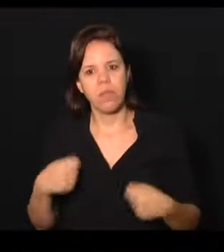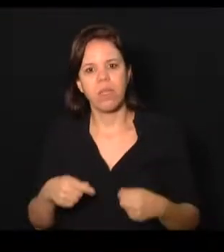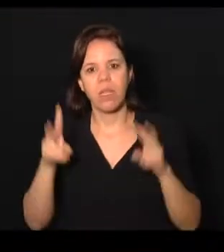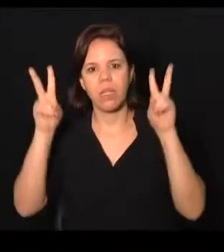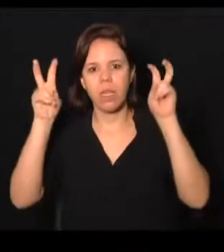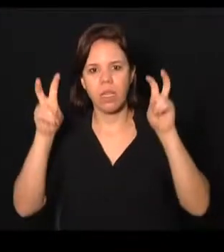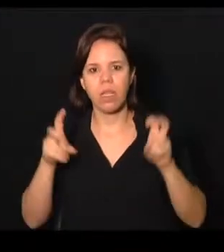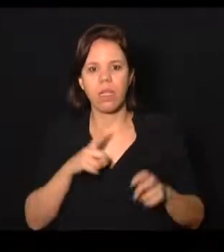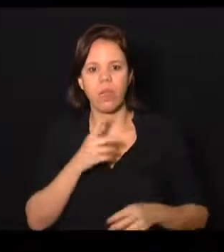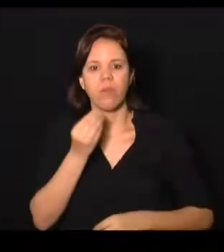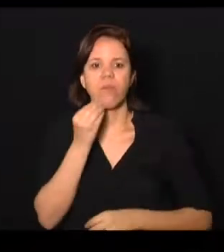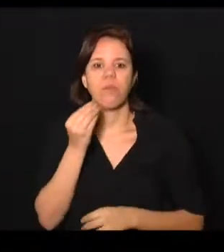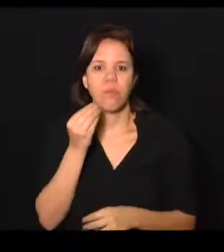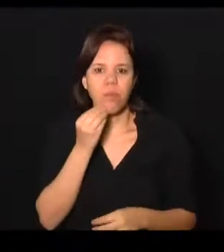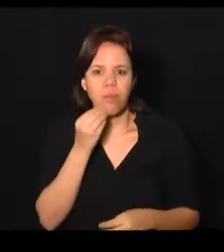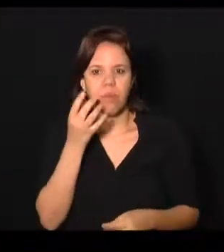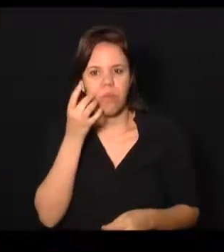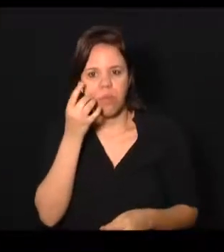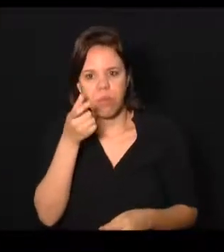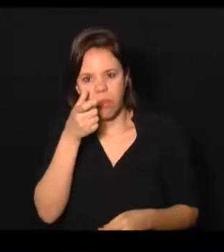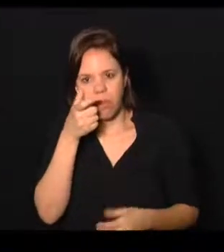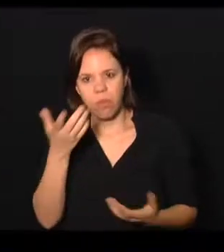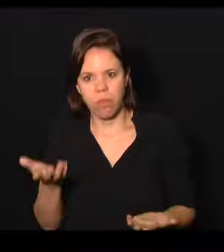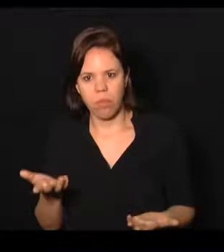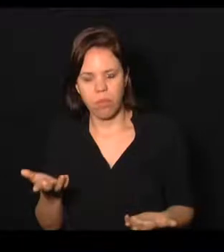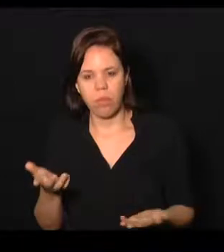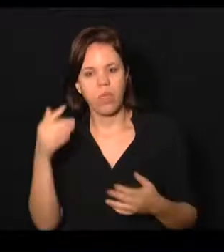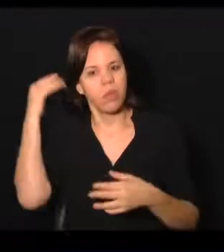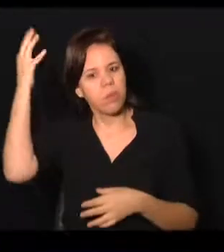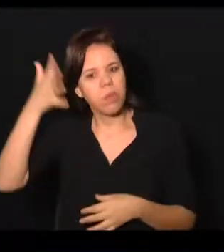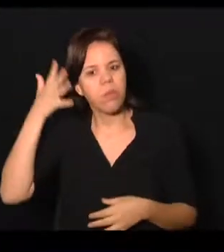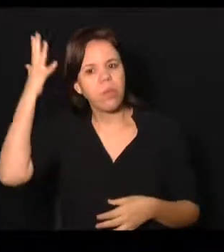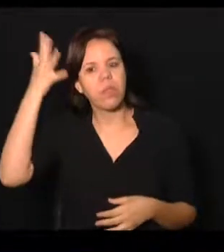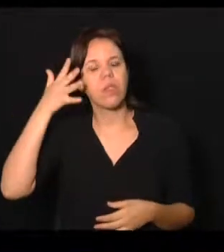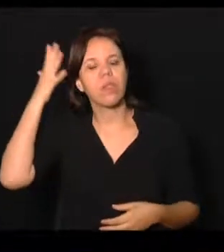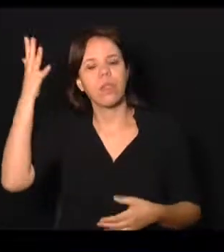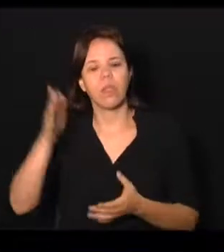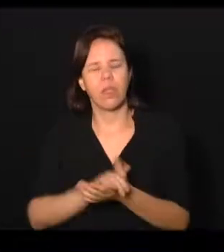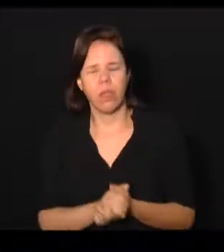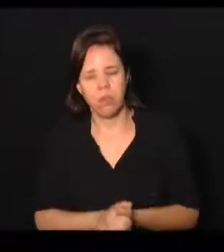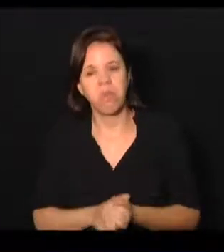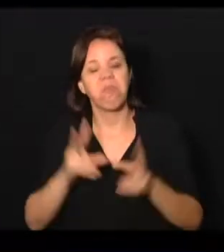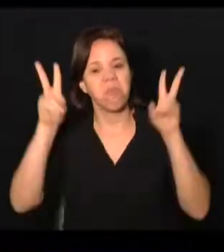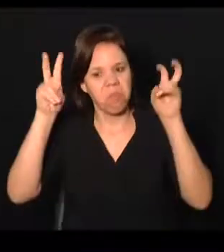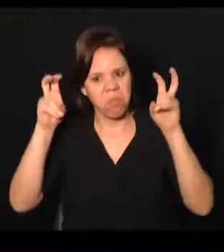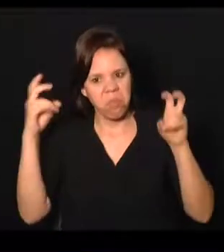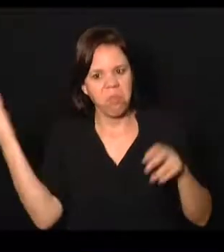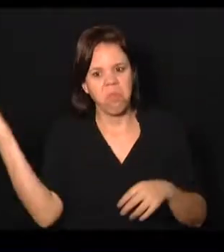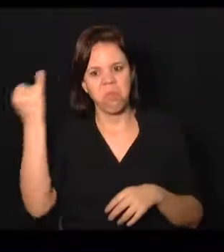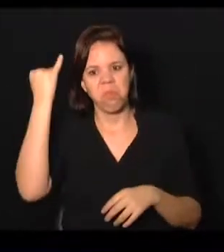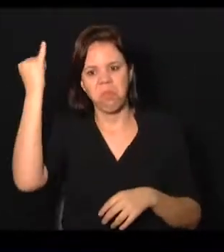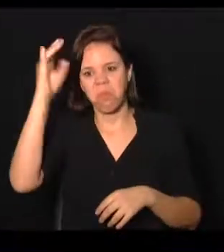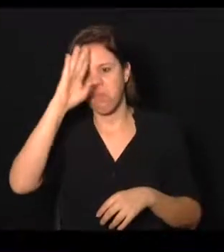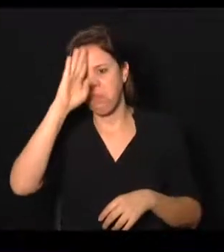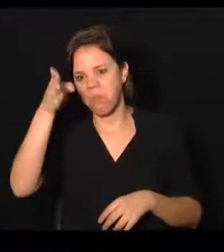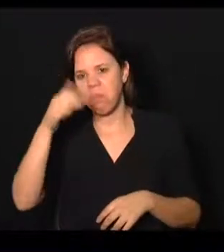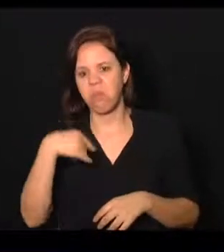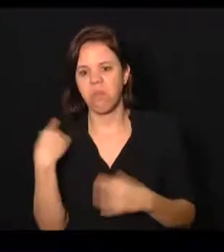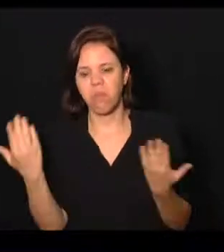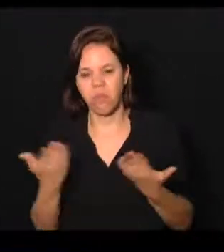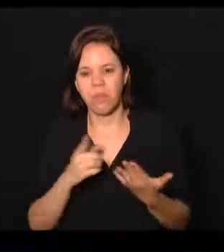têm a oportunidade de presenciar uma palestra com um tema tão relevante. E hoje nós estamos tendo